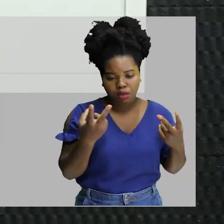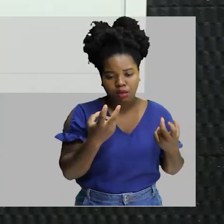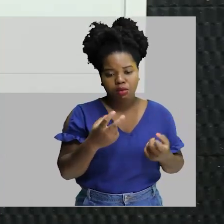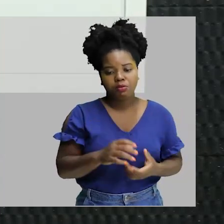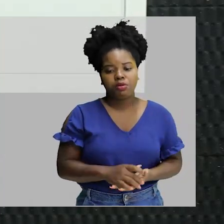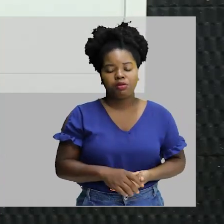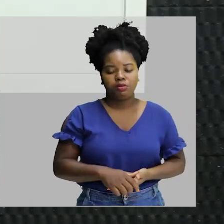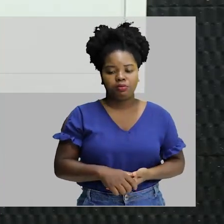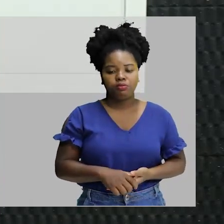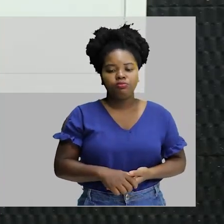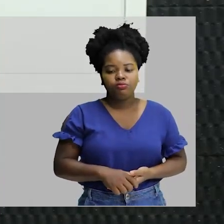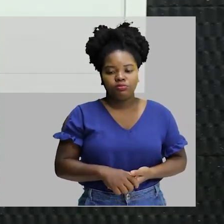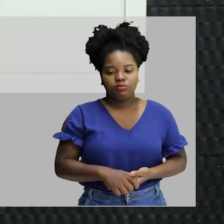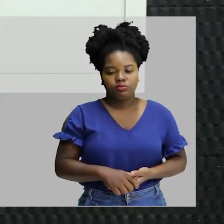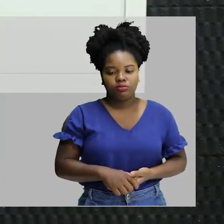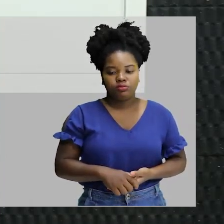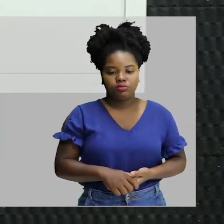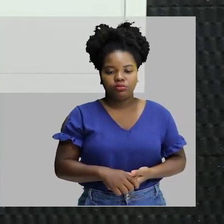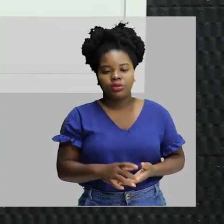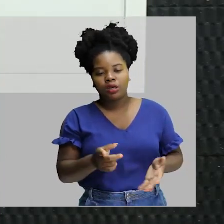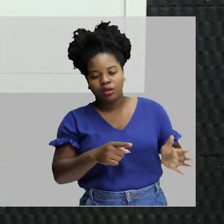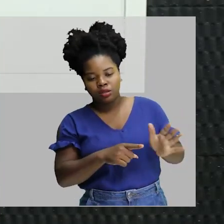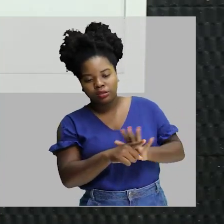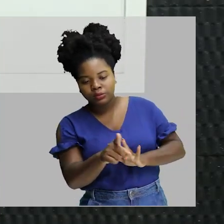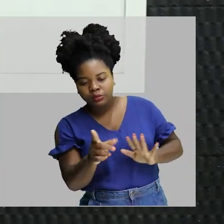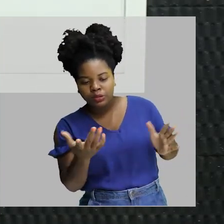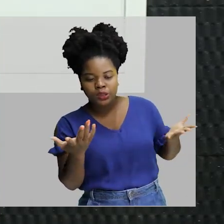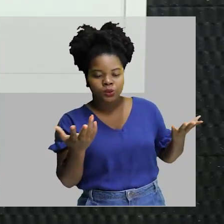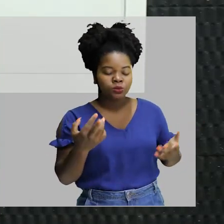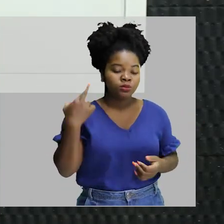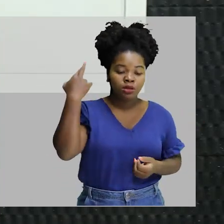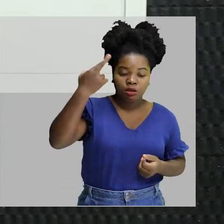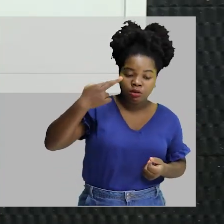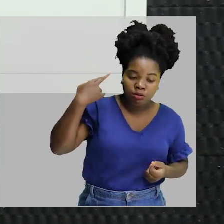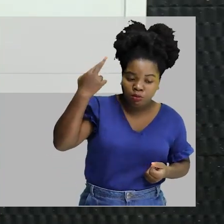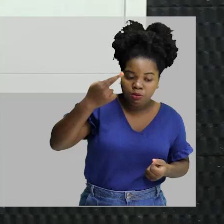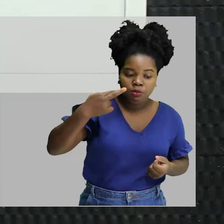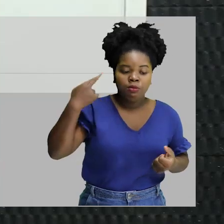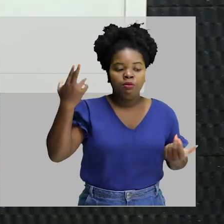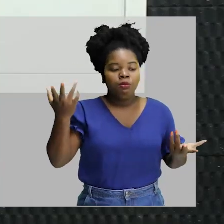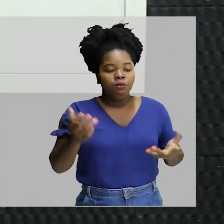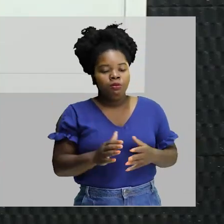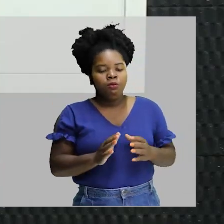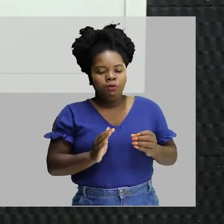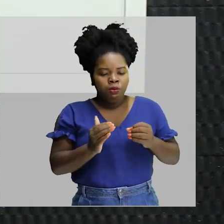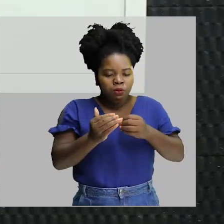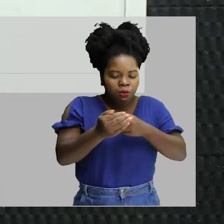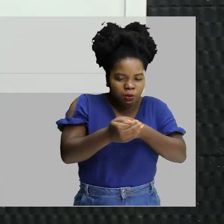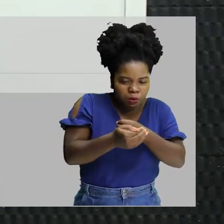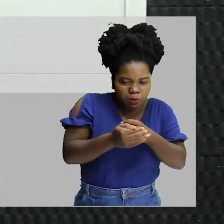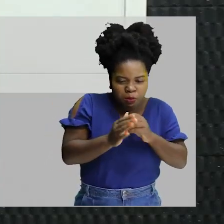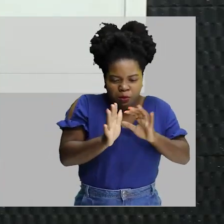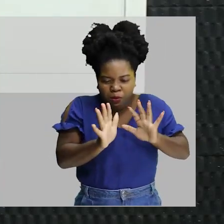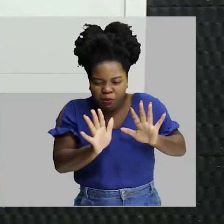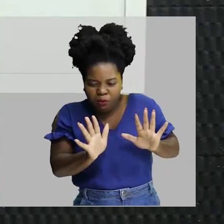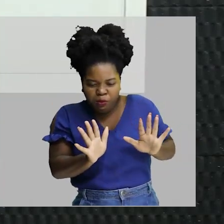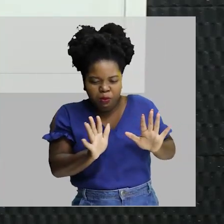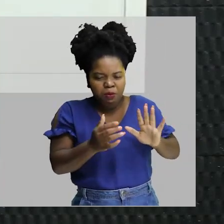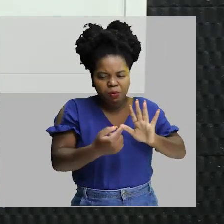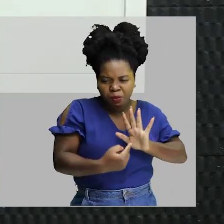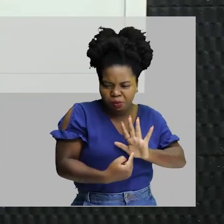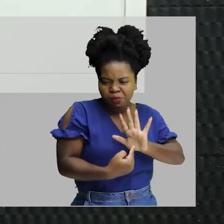perceber aquelas questões que estão mais até mesmo escondidas, não estão tão